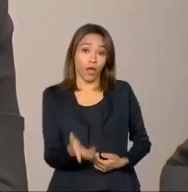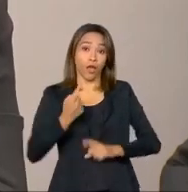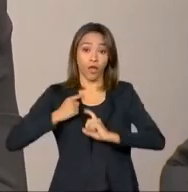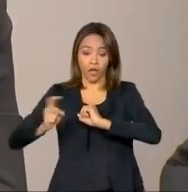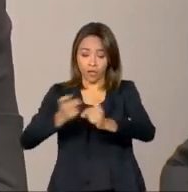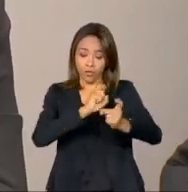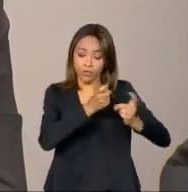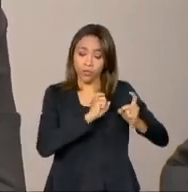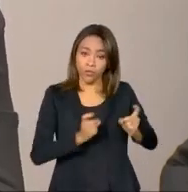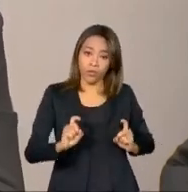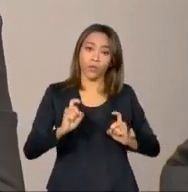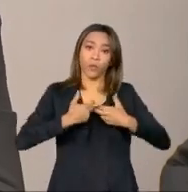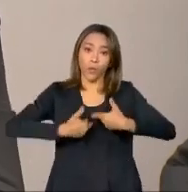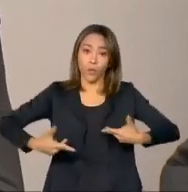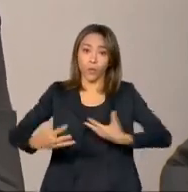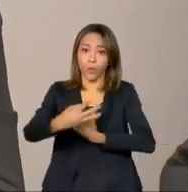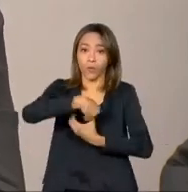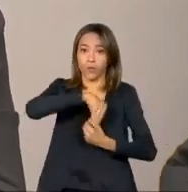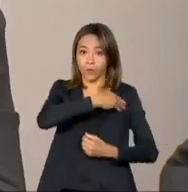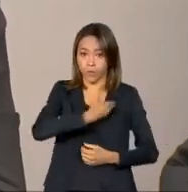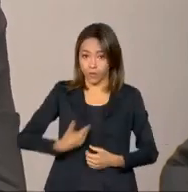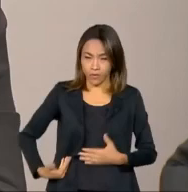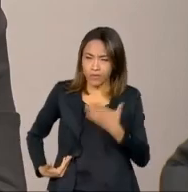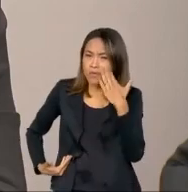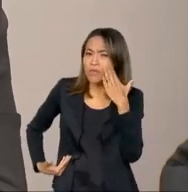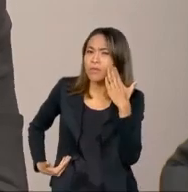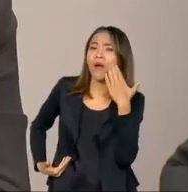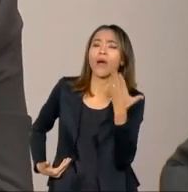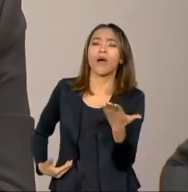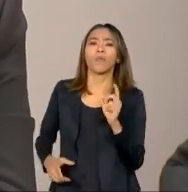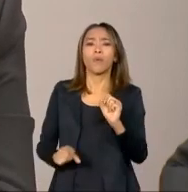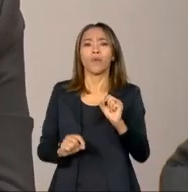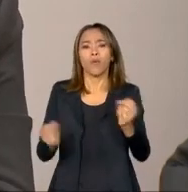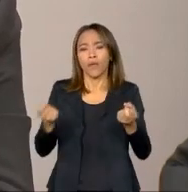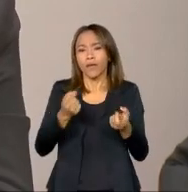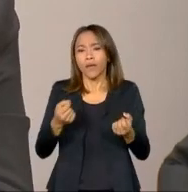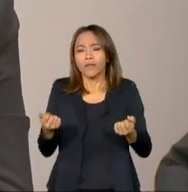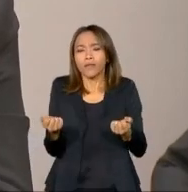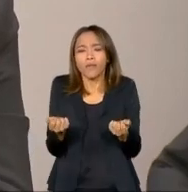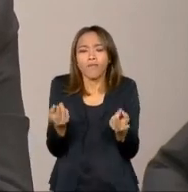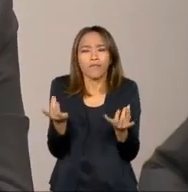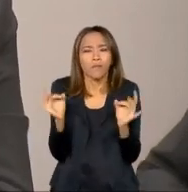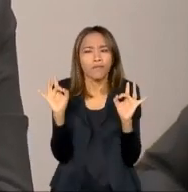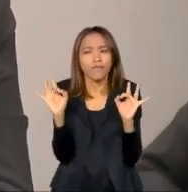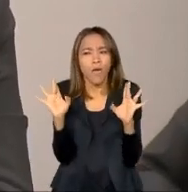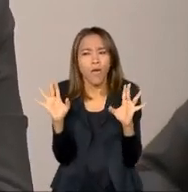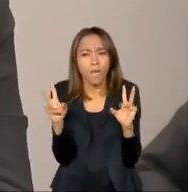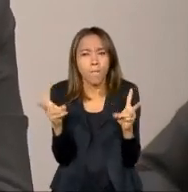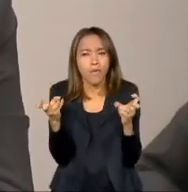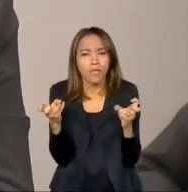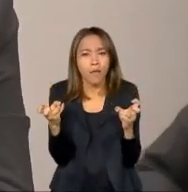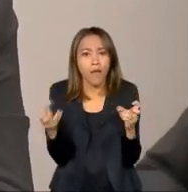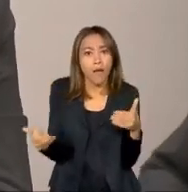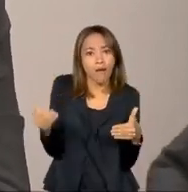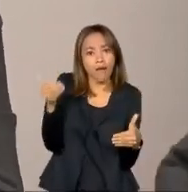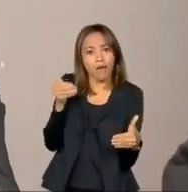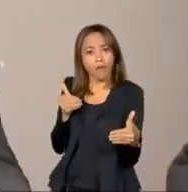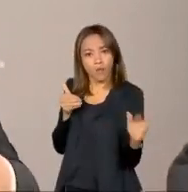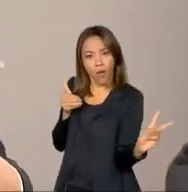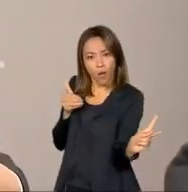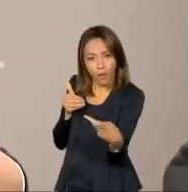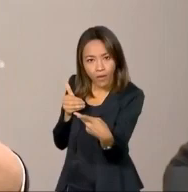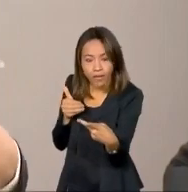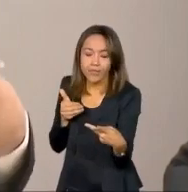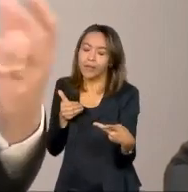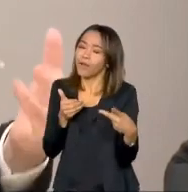quem administrou, sabe que essa sensibilidade de perceber as coisas antecipadamente é talvez a